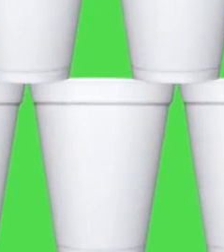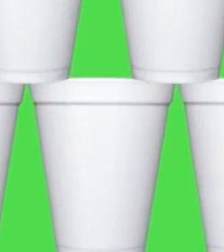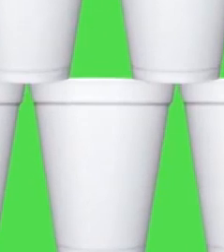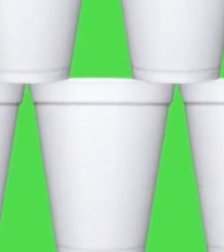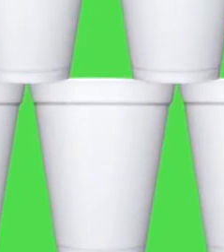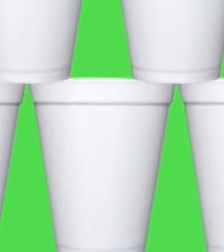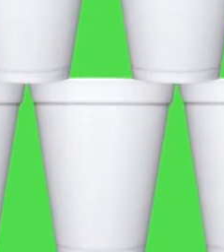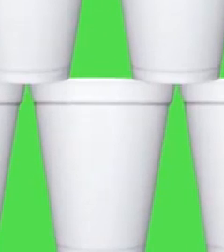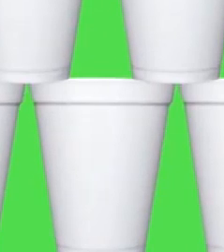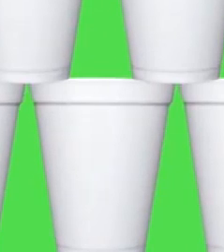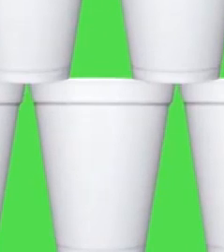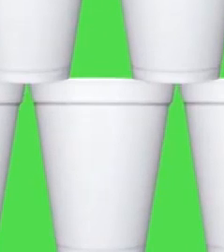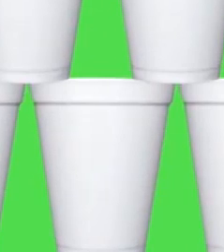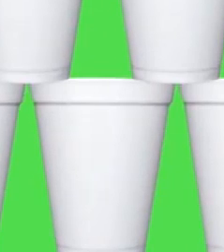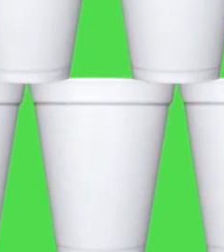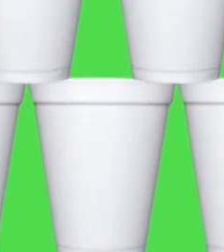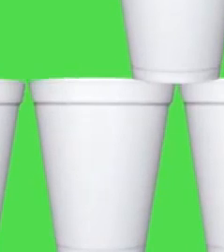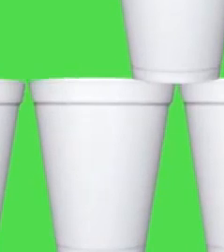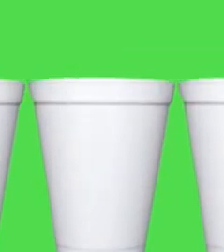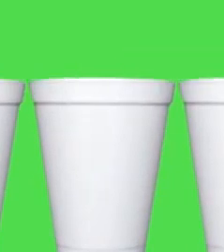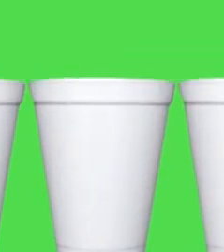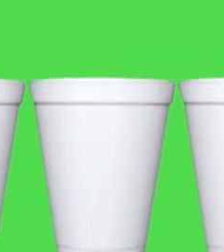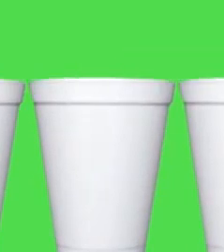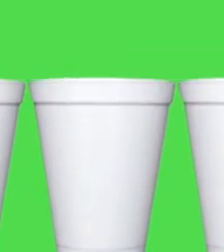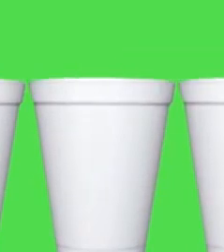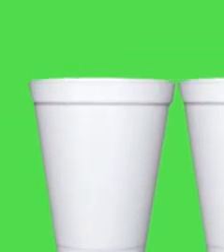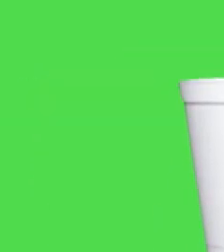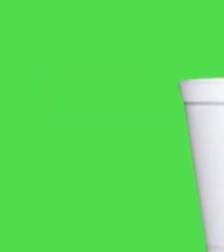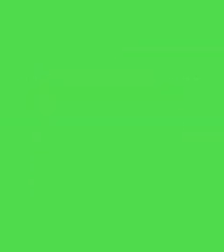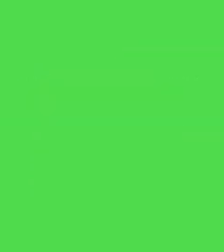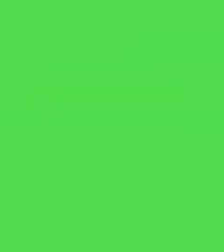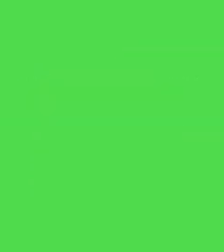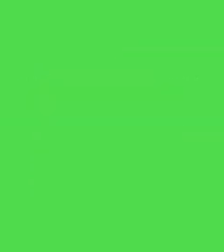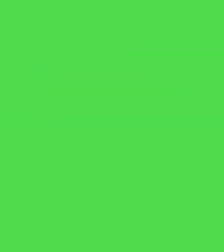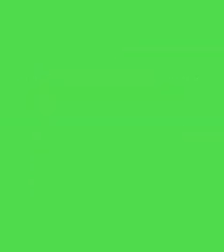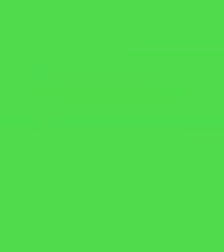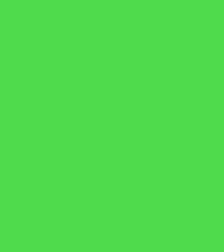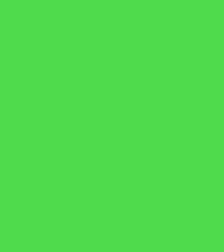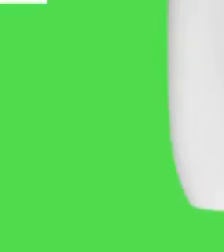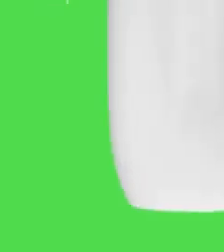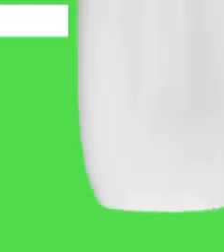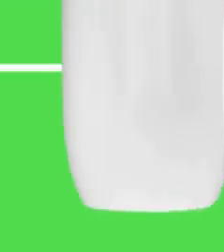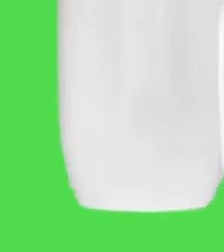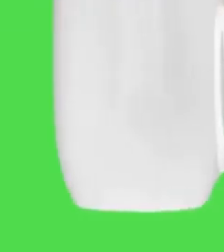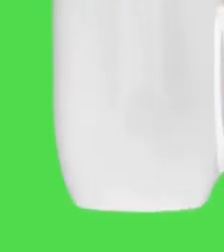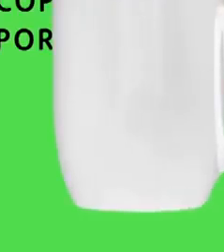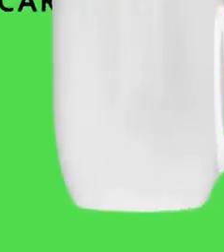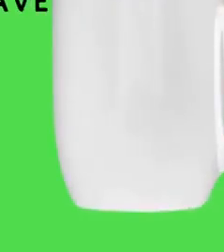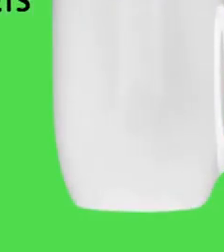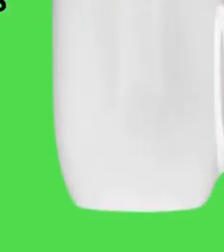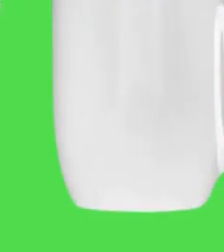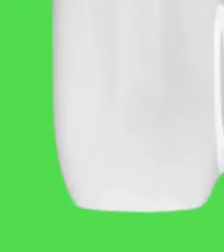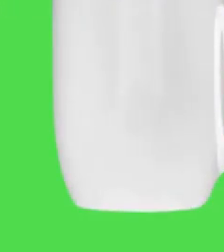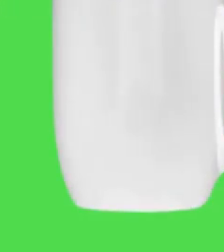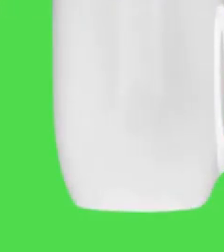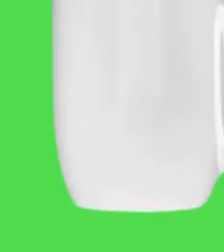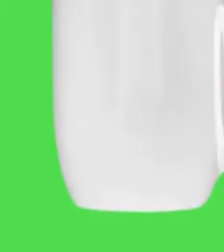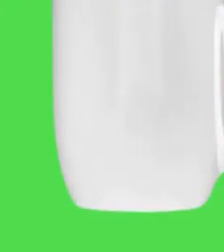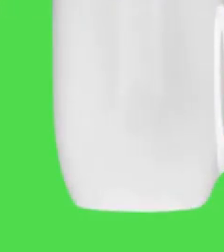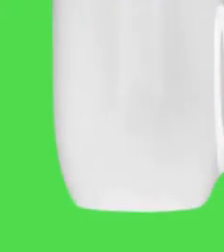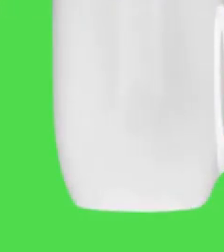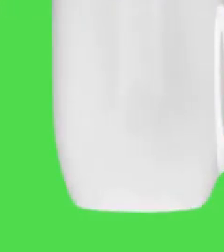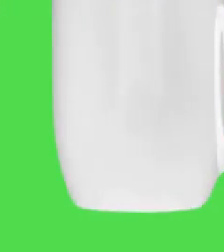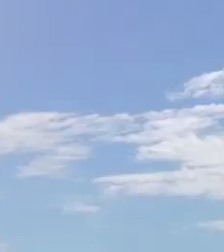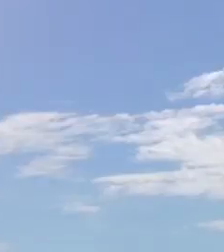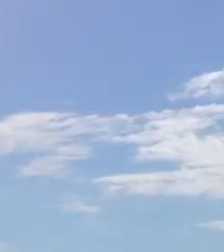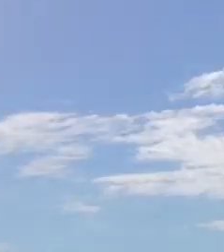impactos ambientais das atividades da Casa de Leis, como o programa Chega de Plástico, que vai evitar o uso de 600 mil copos